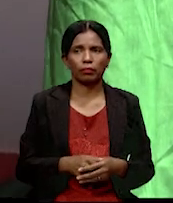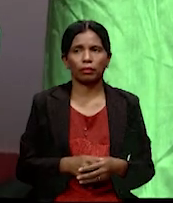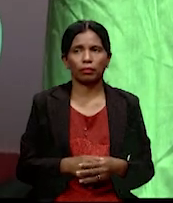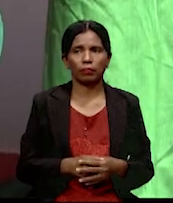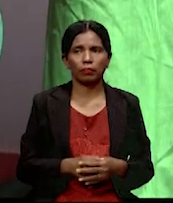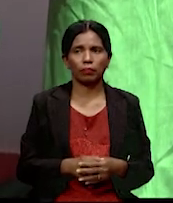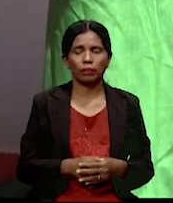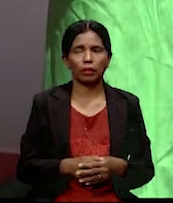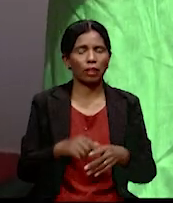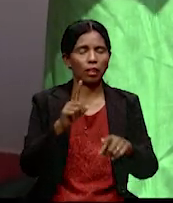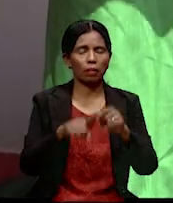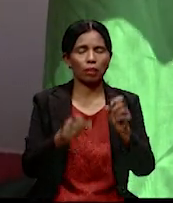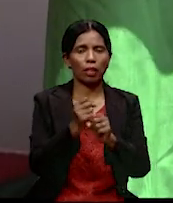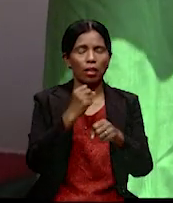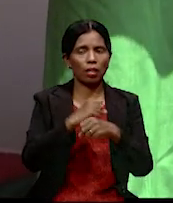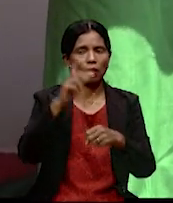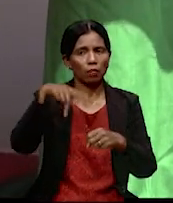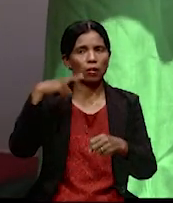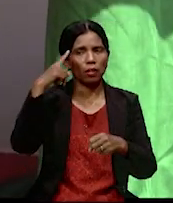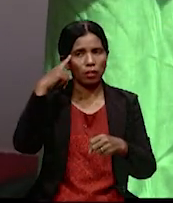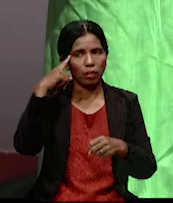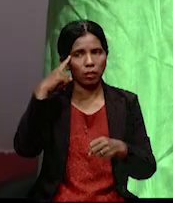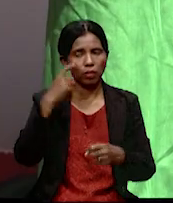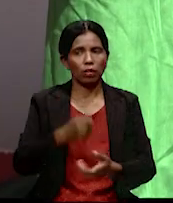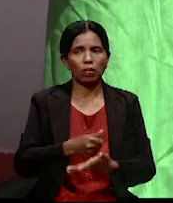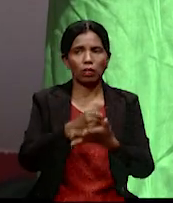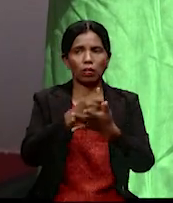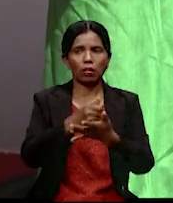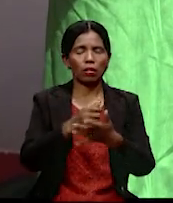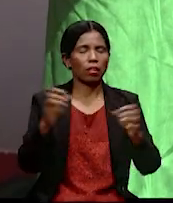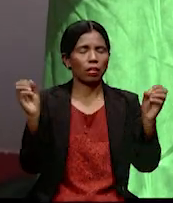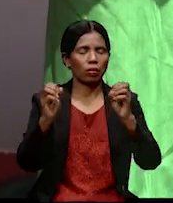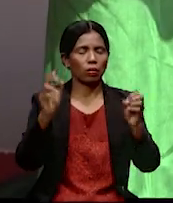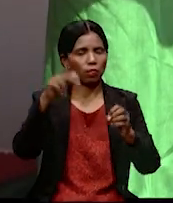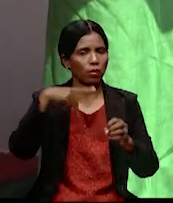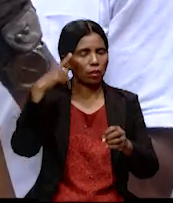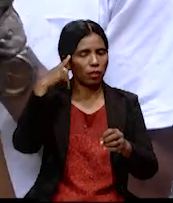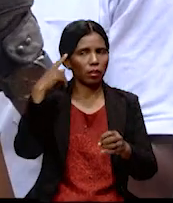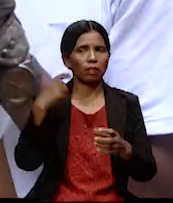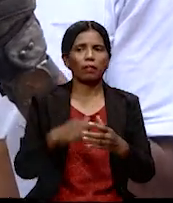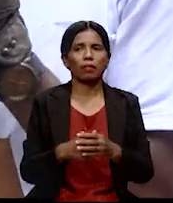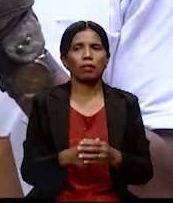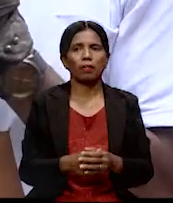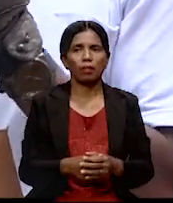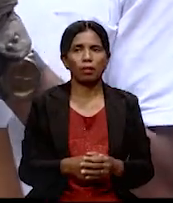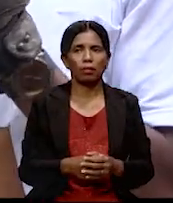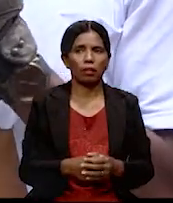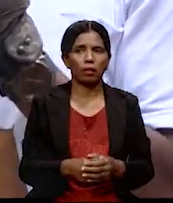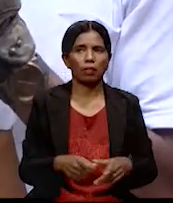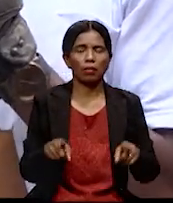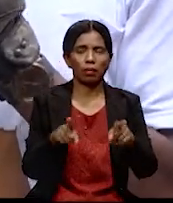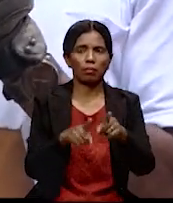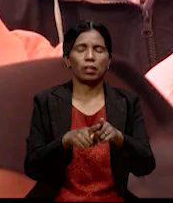La bela haro politik hare foti taba borso ne los politik. Ne mata li dale be mak